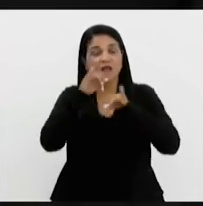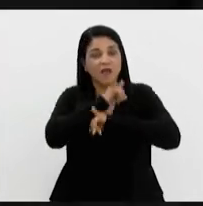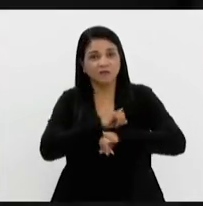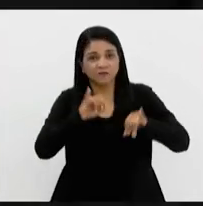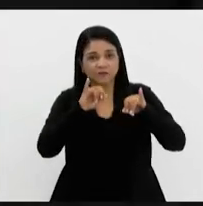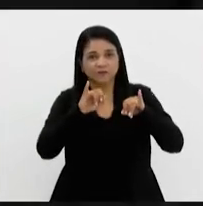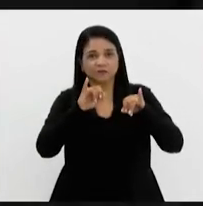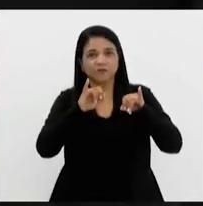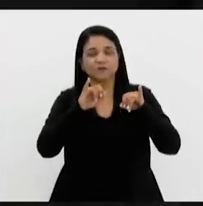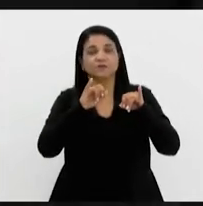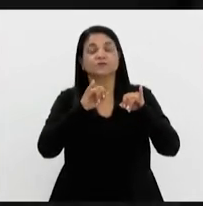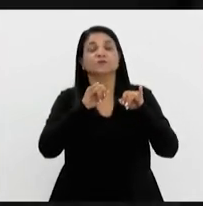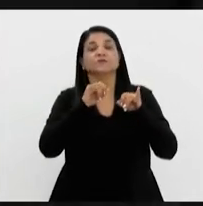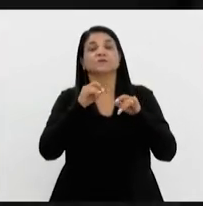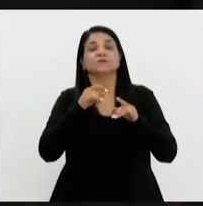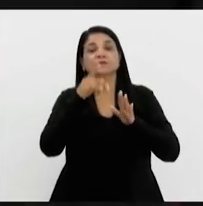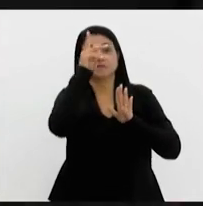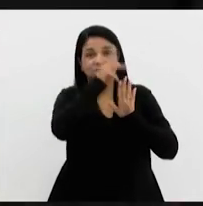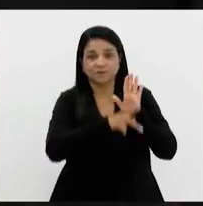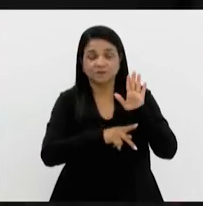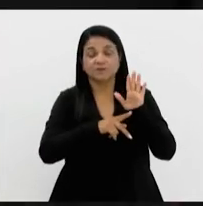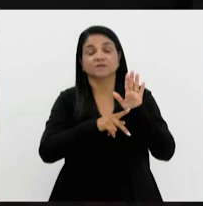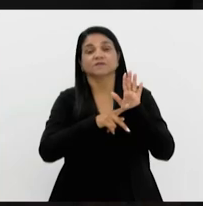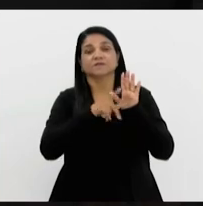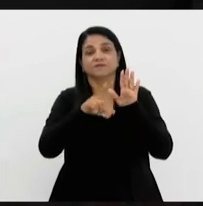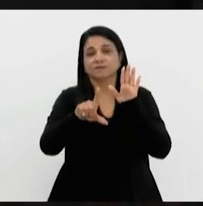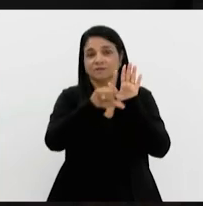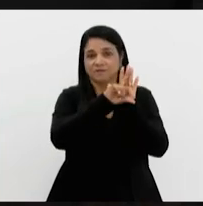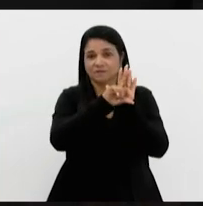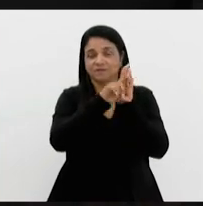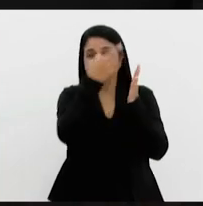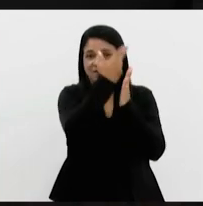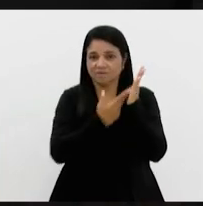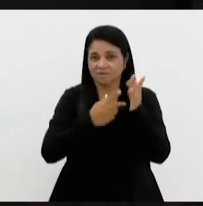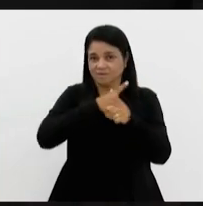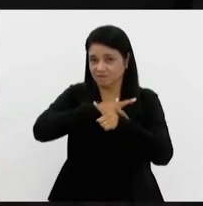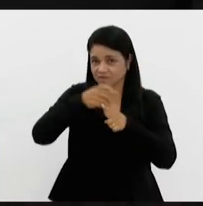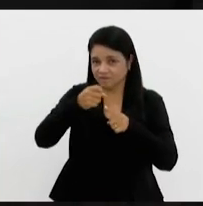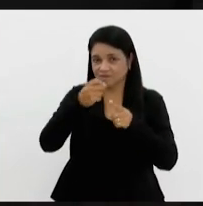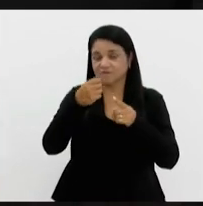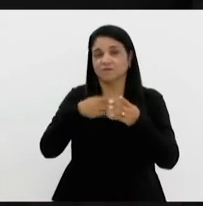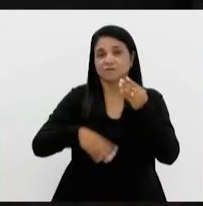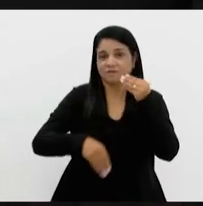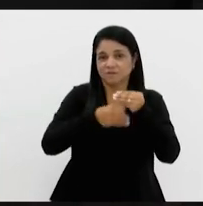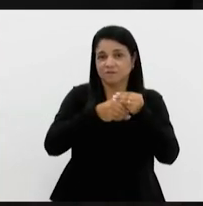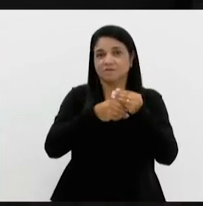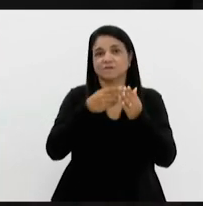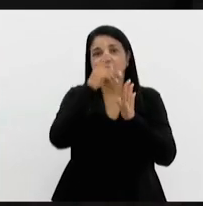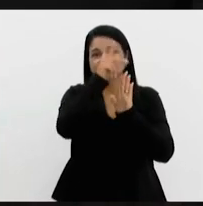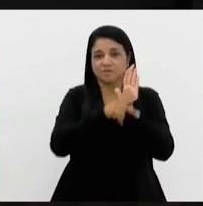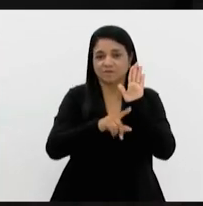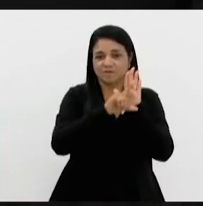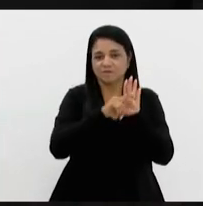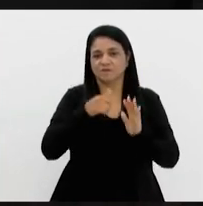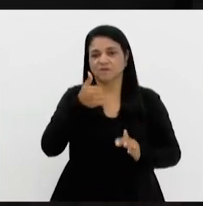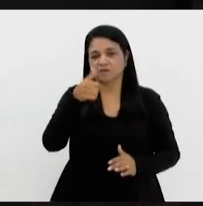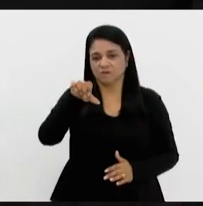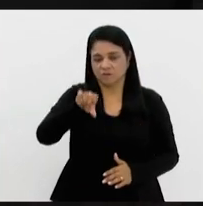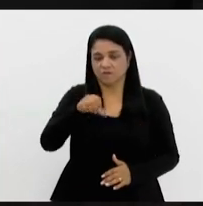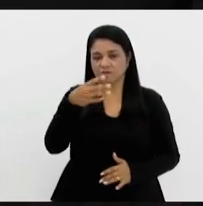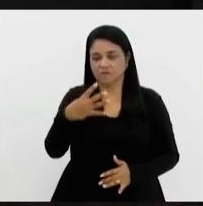Anuncio, em tramitação ordinária, em segunda discussão, redação do vencido, assim emendada. Projeto de lei número 934-A